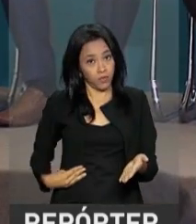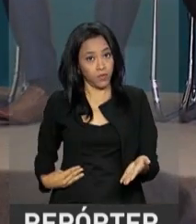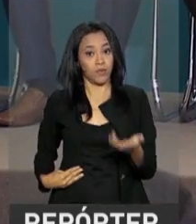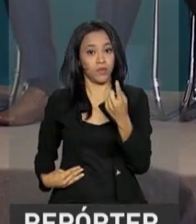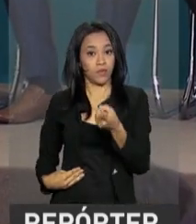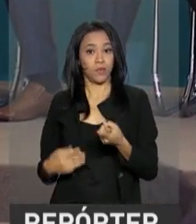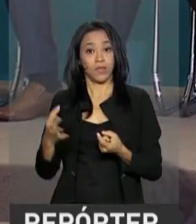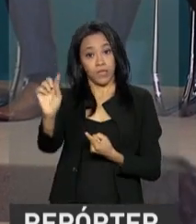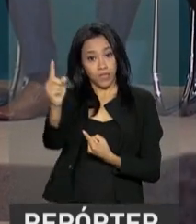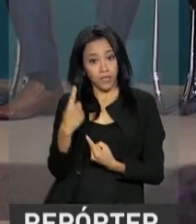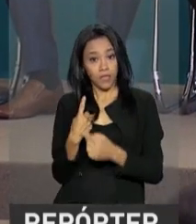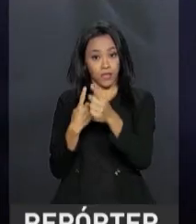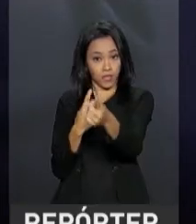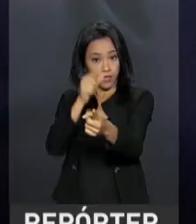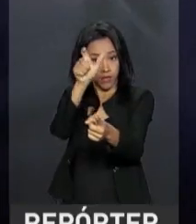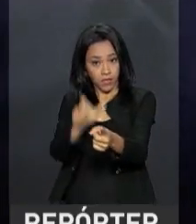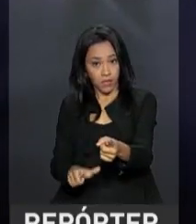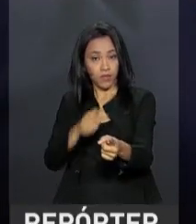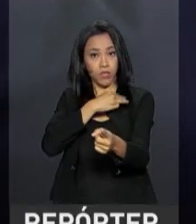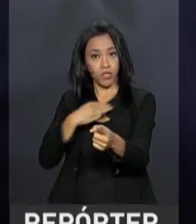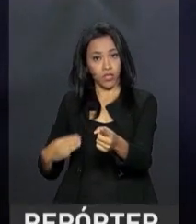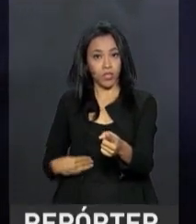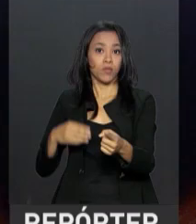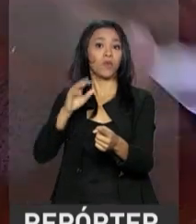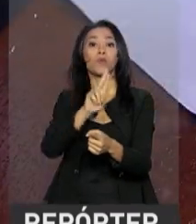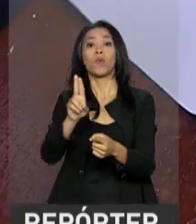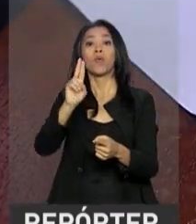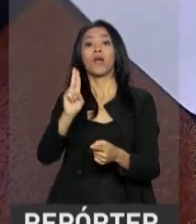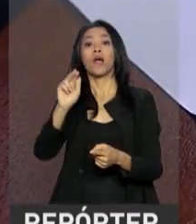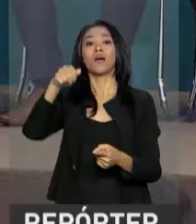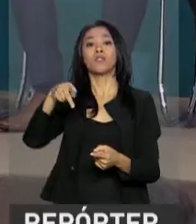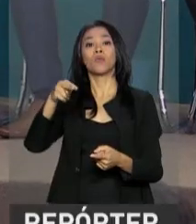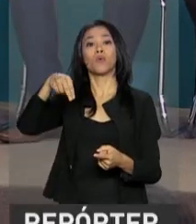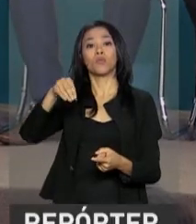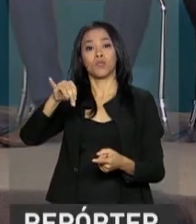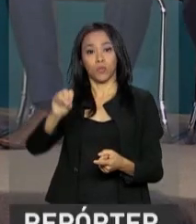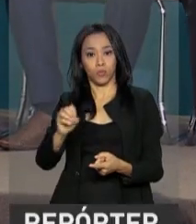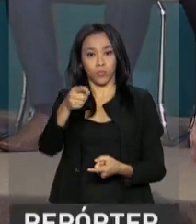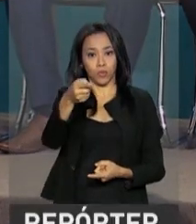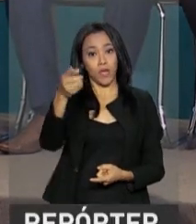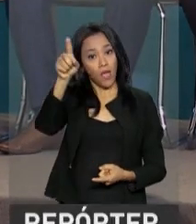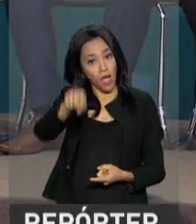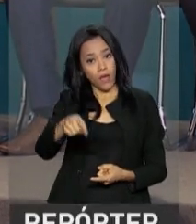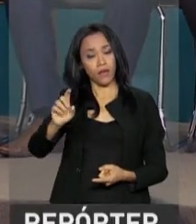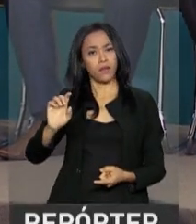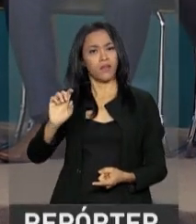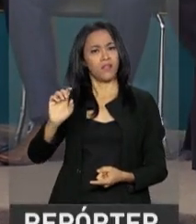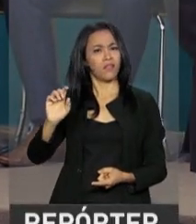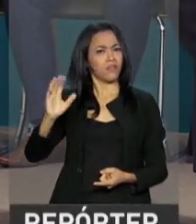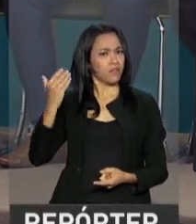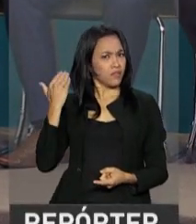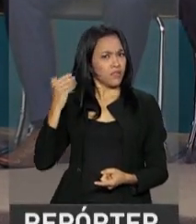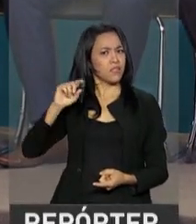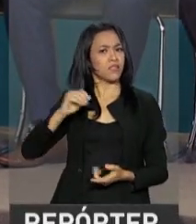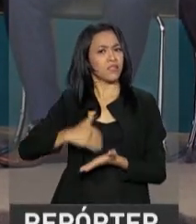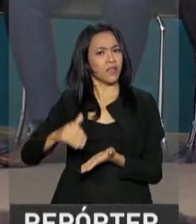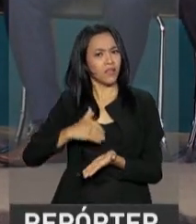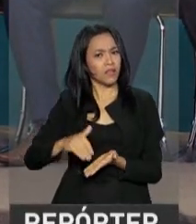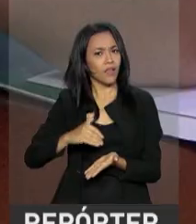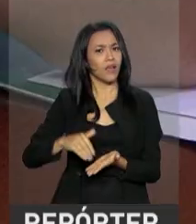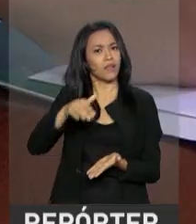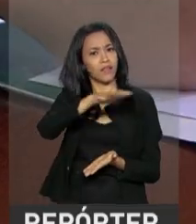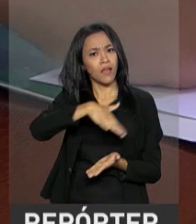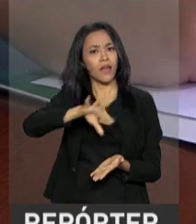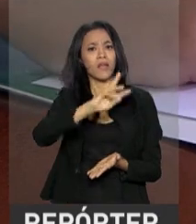na integração nacional assume antônio de pádua de deus andrade que era secretário de infraestrutura hídrica